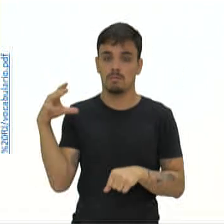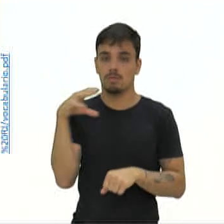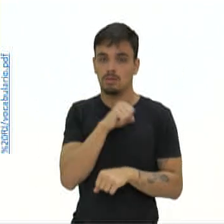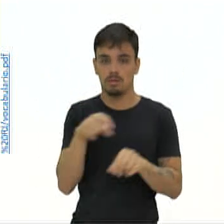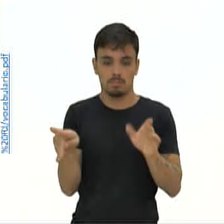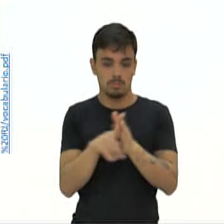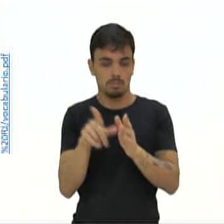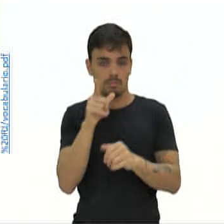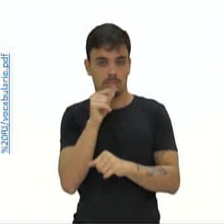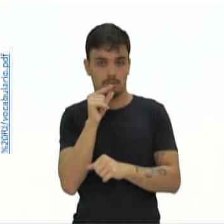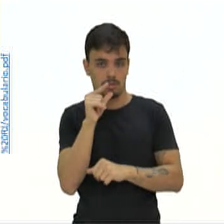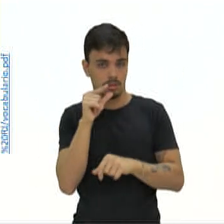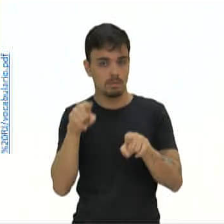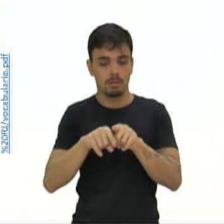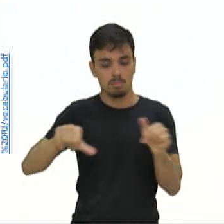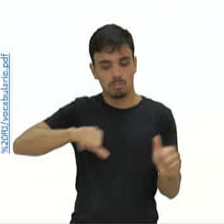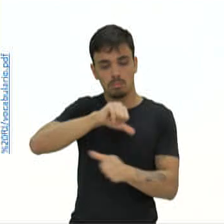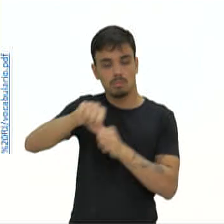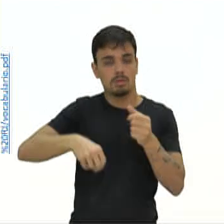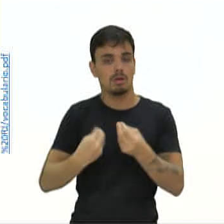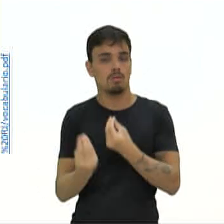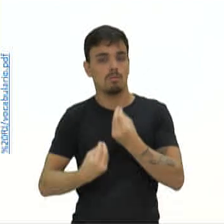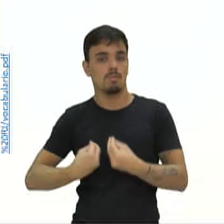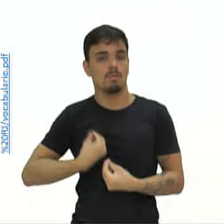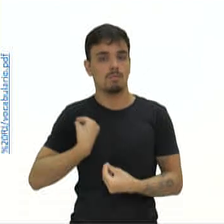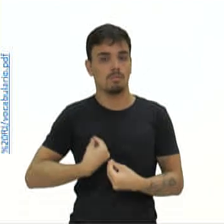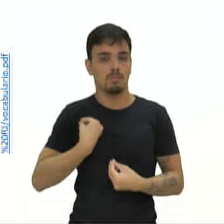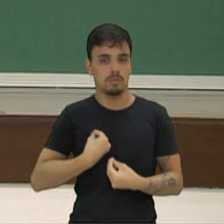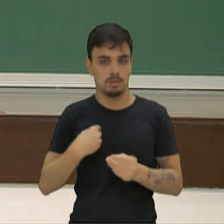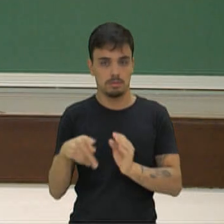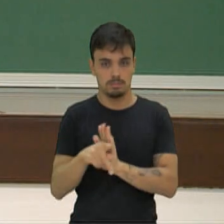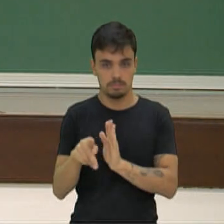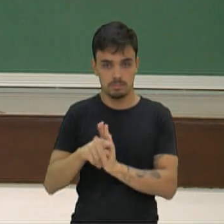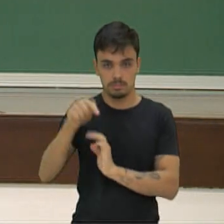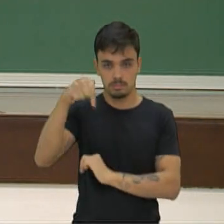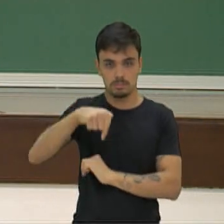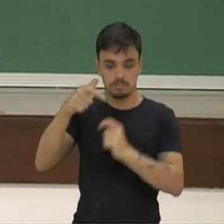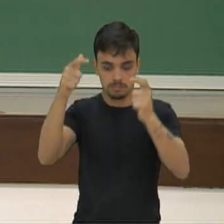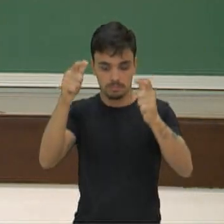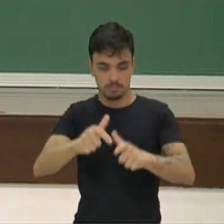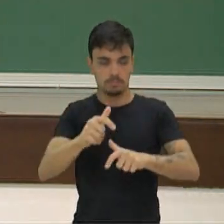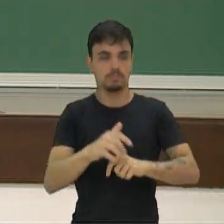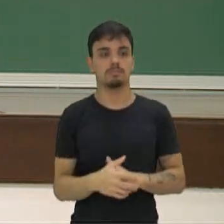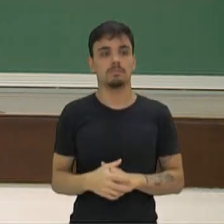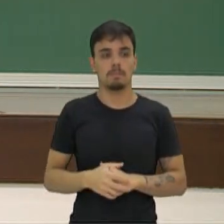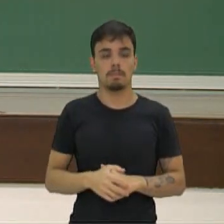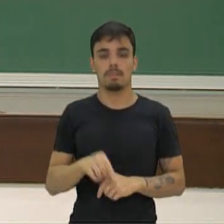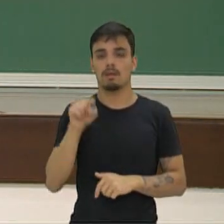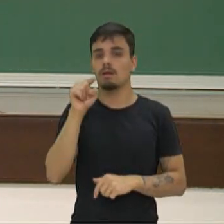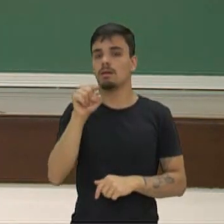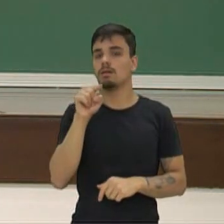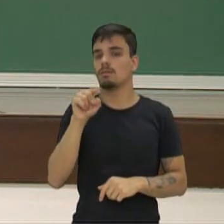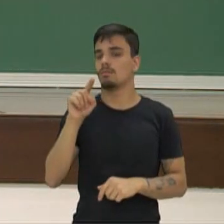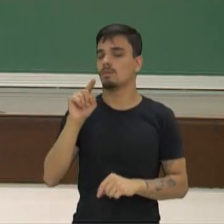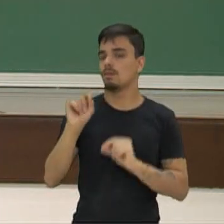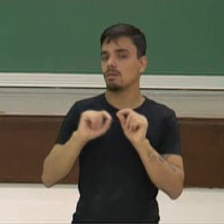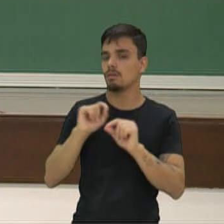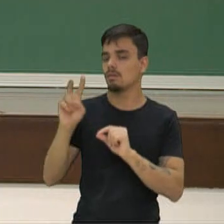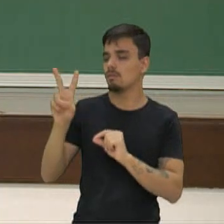e muda o tipo de vida que deveria existir naquele local. E